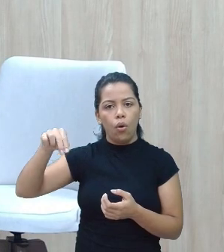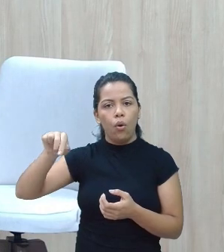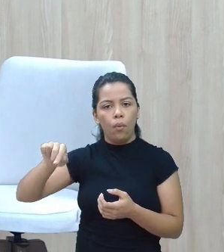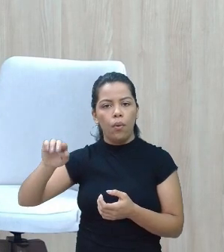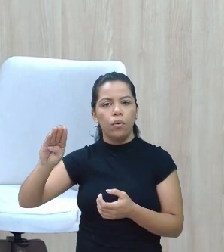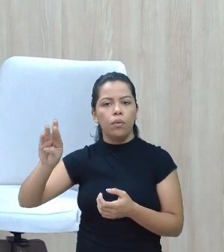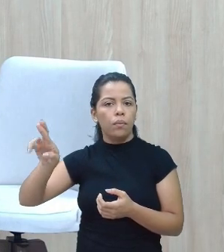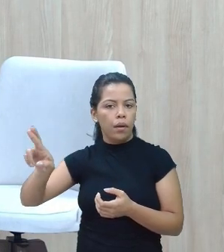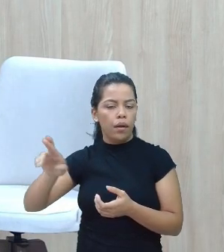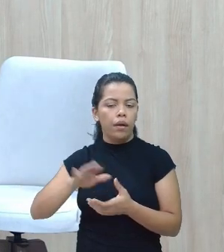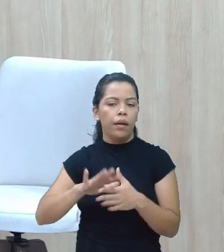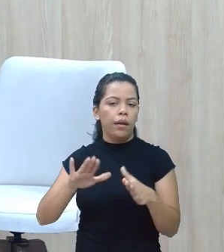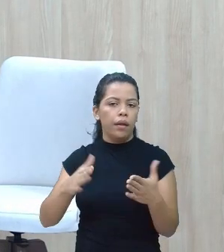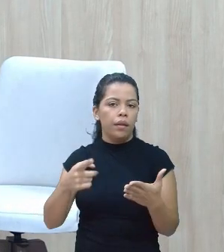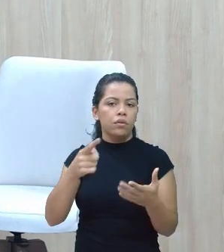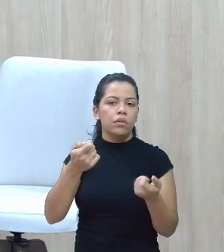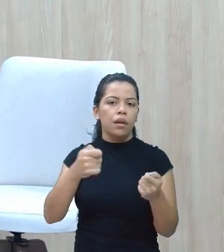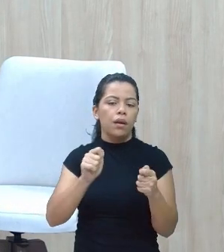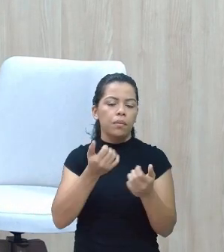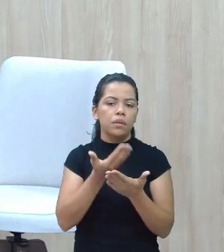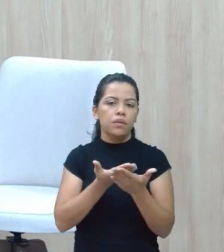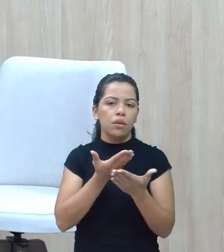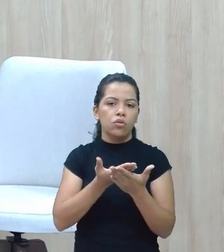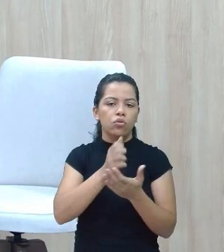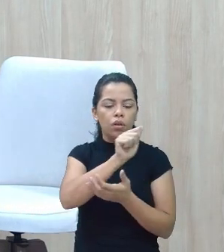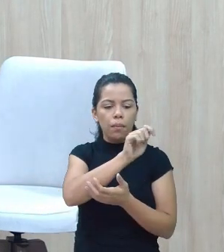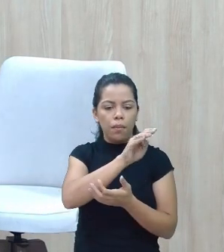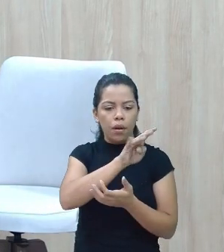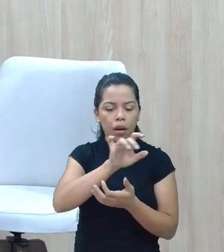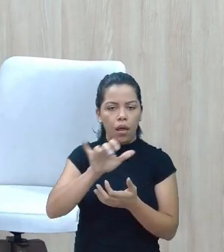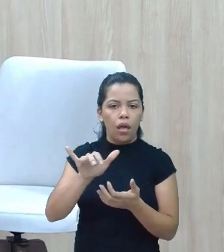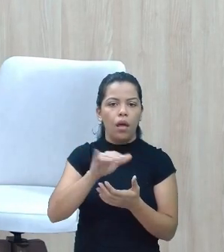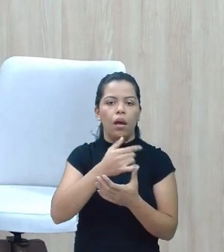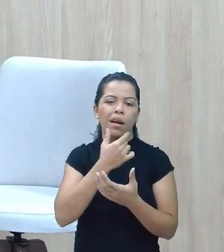pcr.com.br. Ou seja, você tem que estudar o alfabeto em inglês.